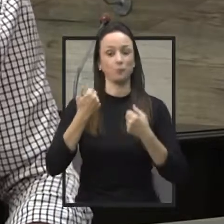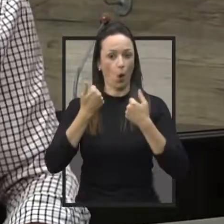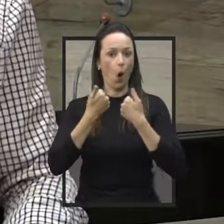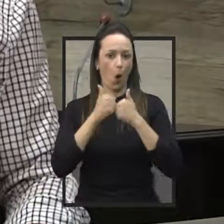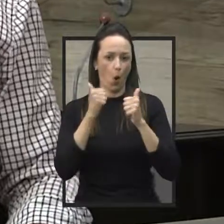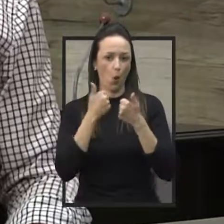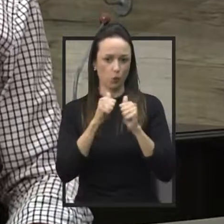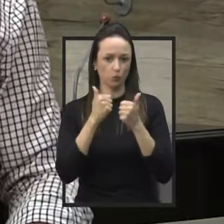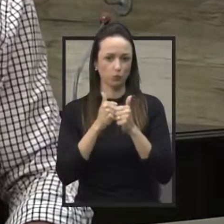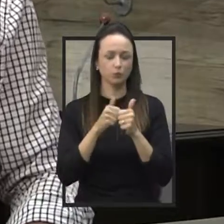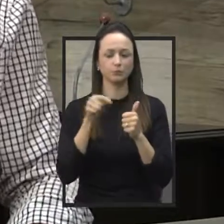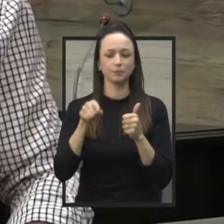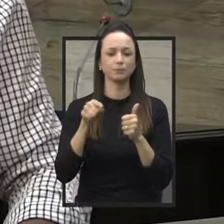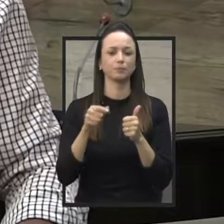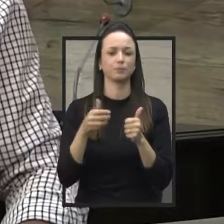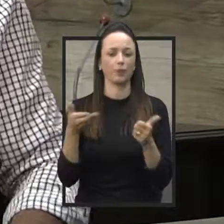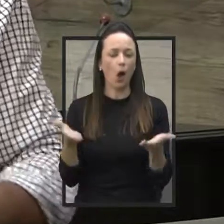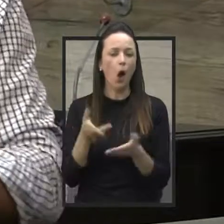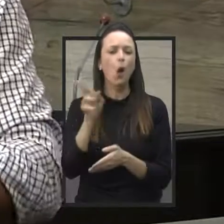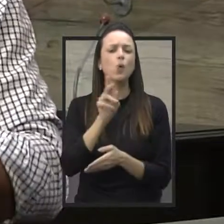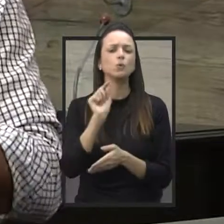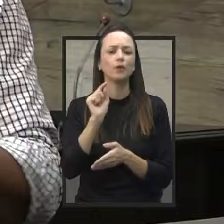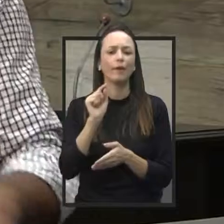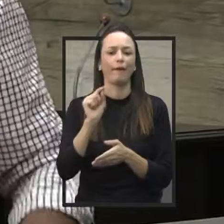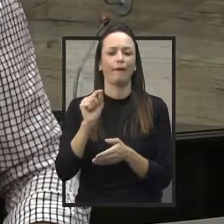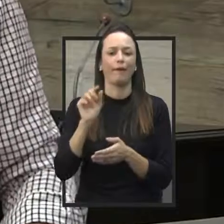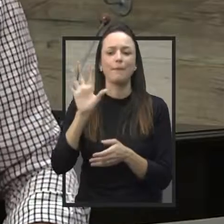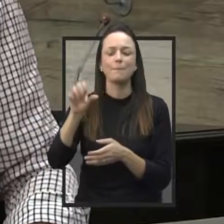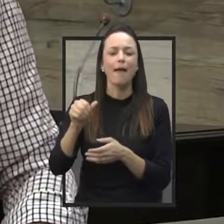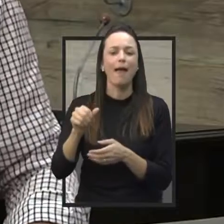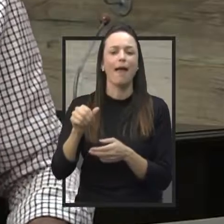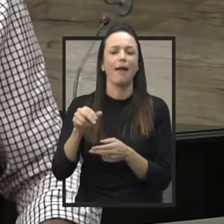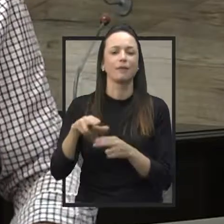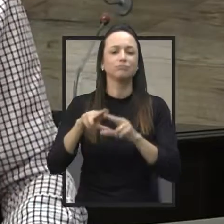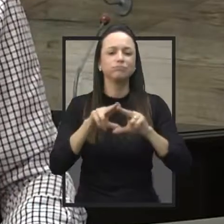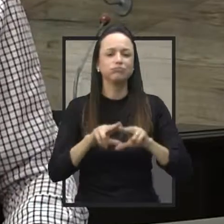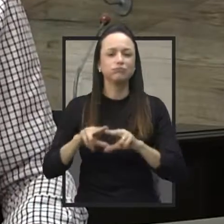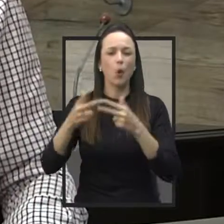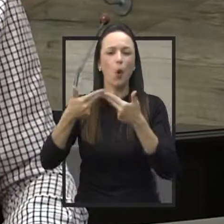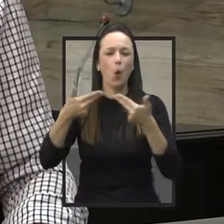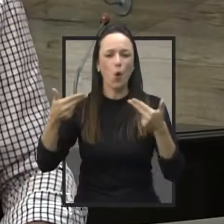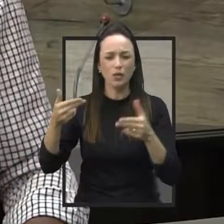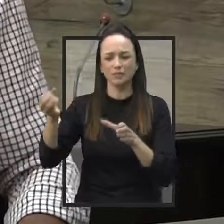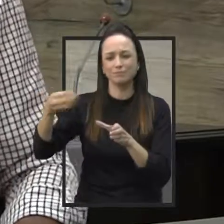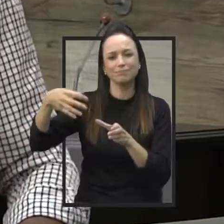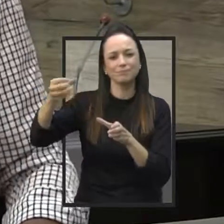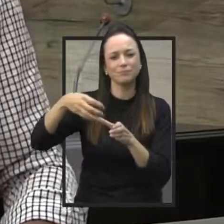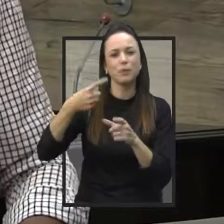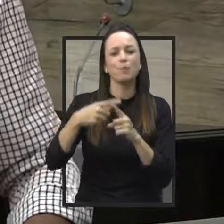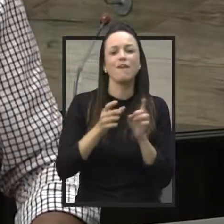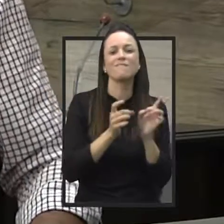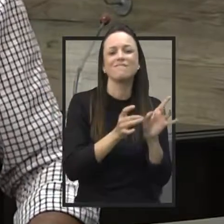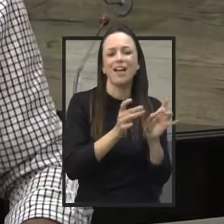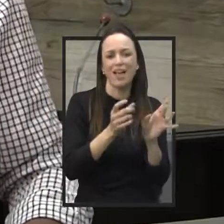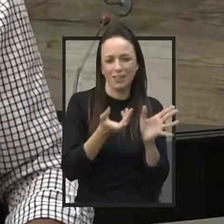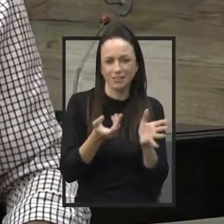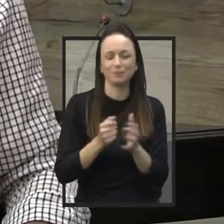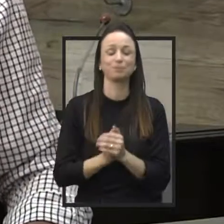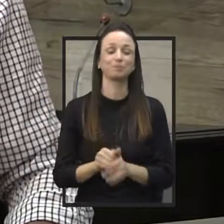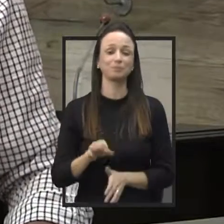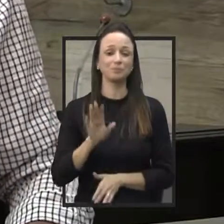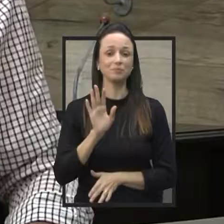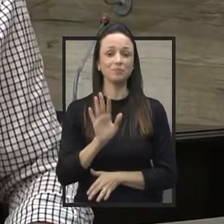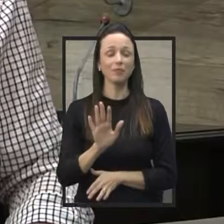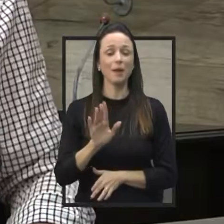sido usado para coletar recicláveis na cidade, que é uma das fontes de renda deles, mas eles ao mesmo tempo